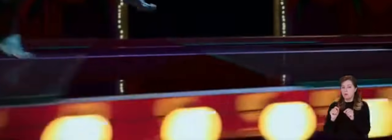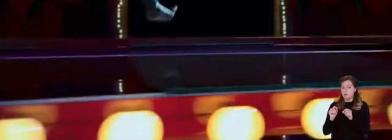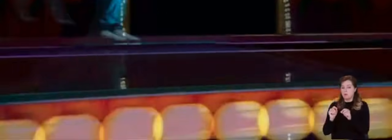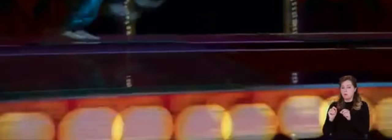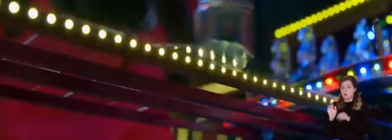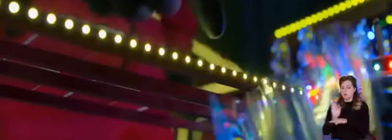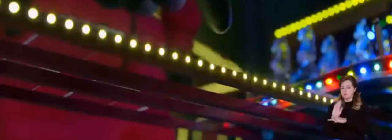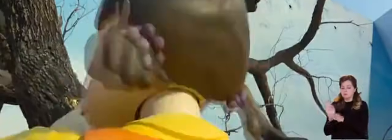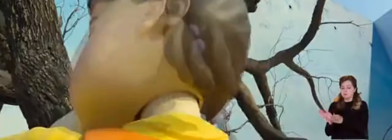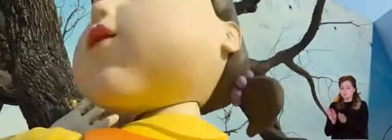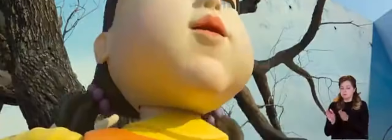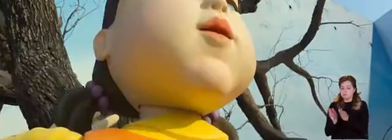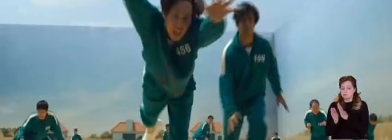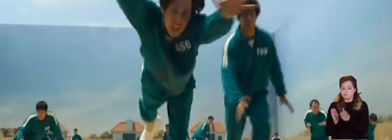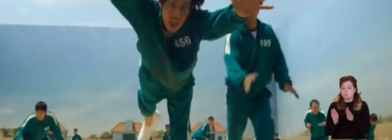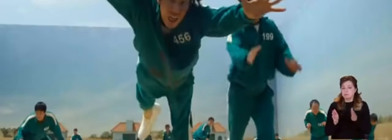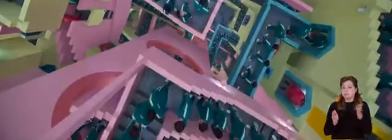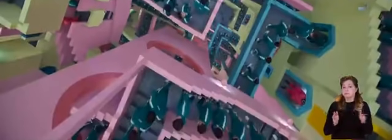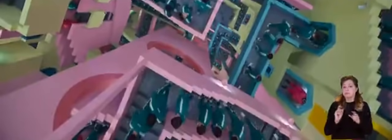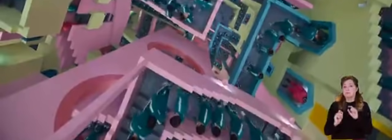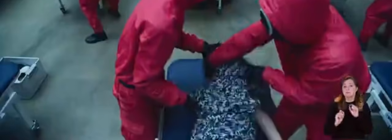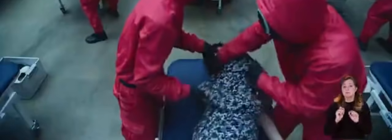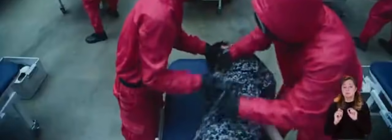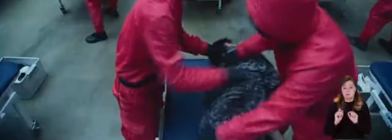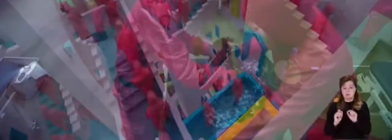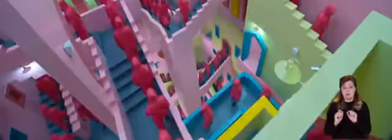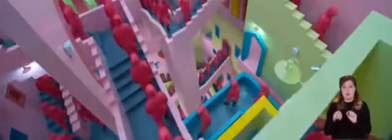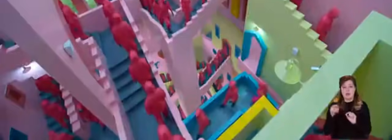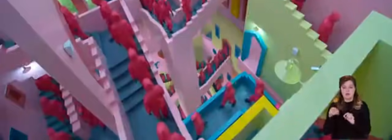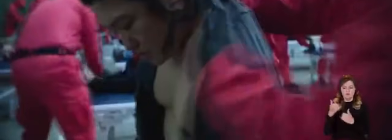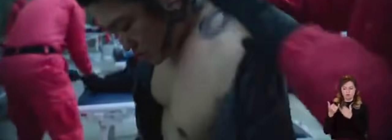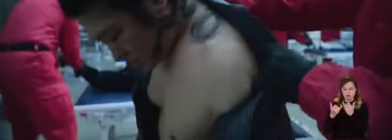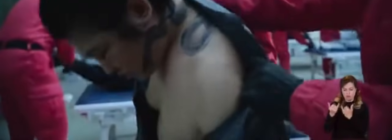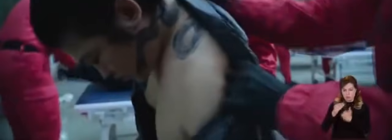sucesso do momento, Round 6, os jogos